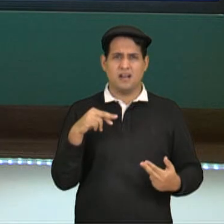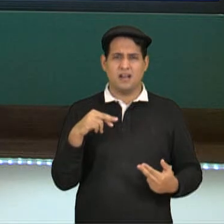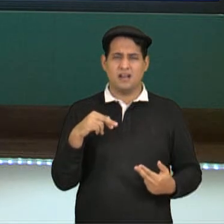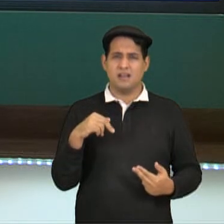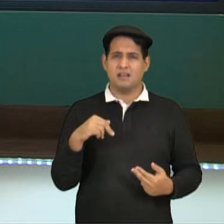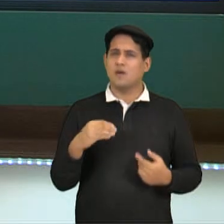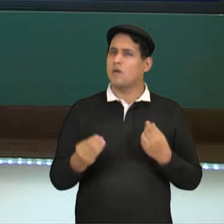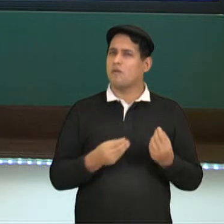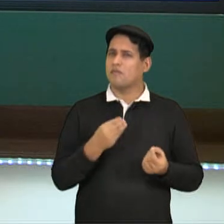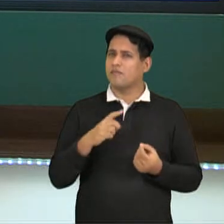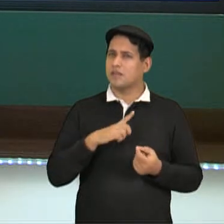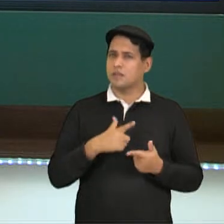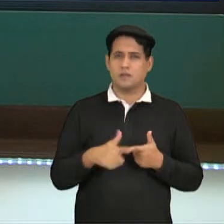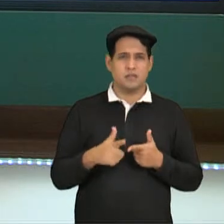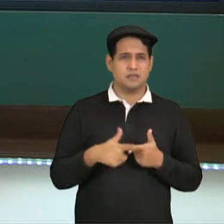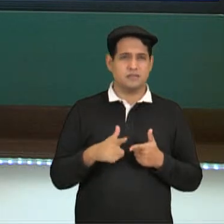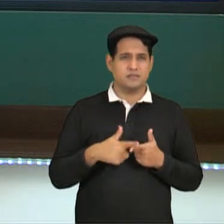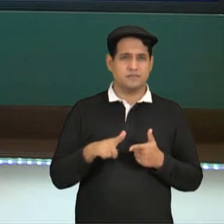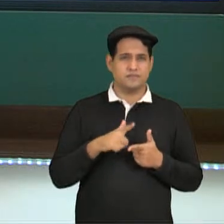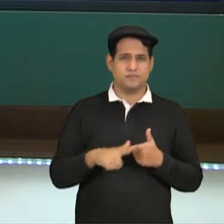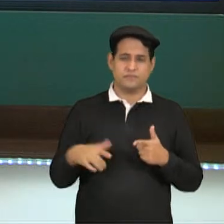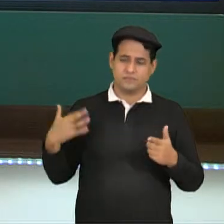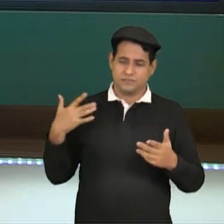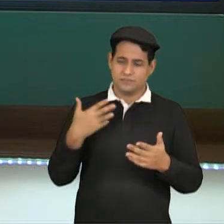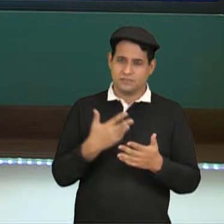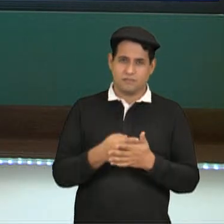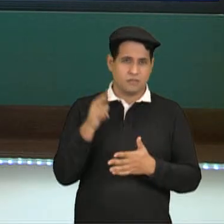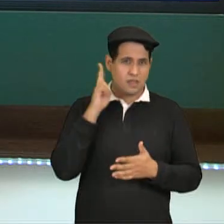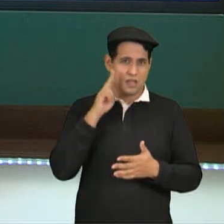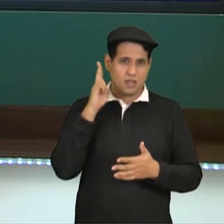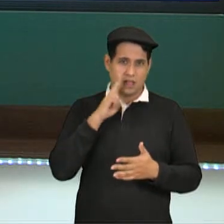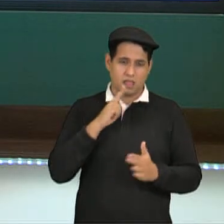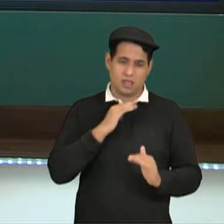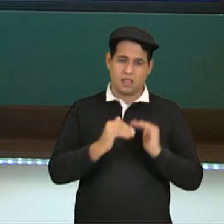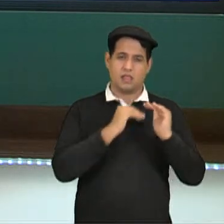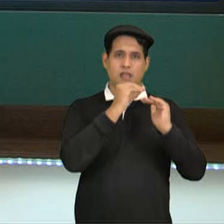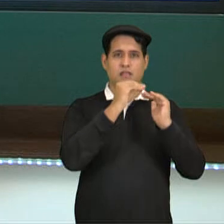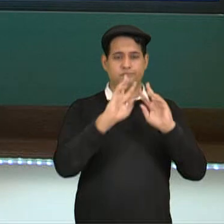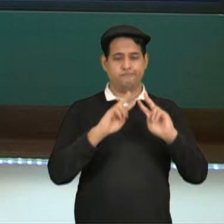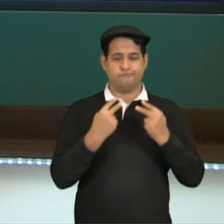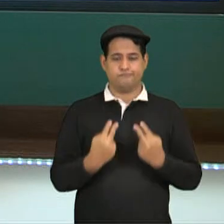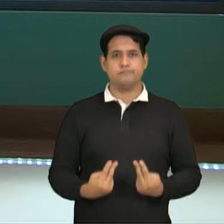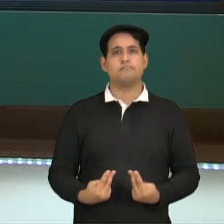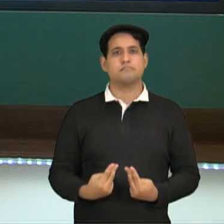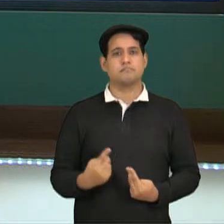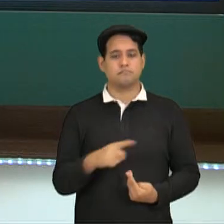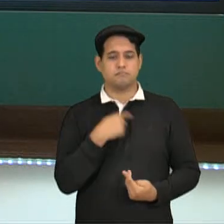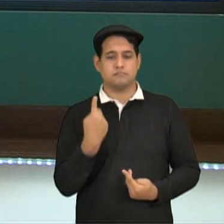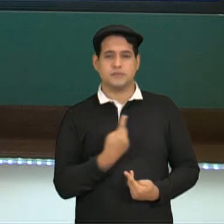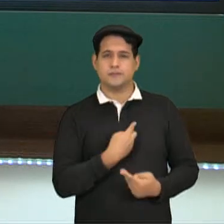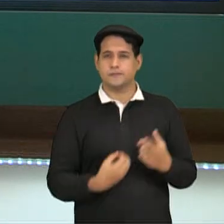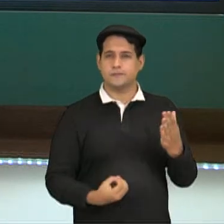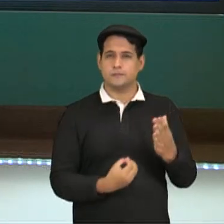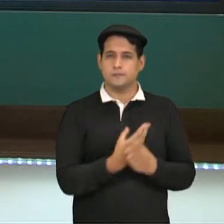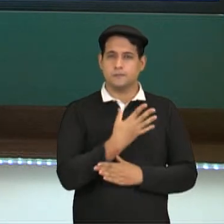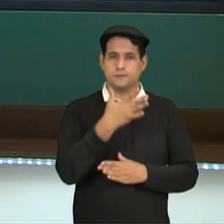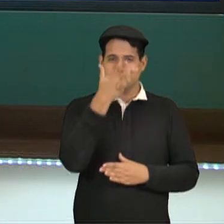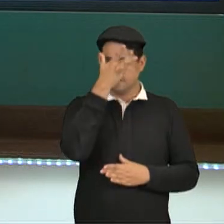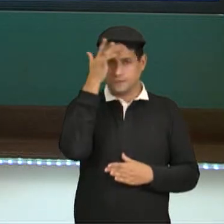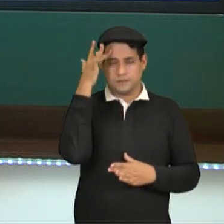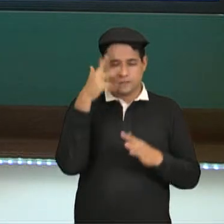estar interferindo na trajetória natural da evolução da espécie humana quando a gente produz